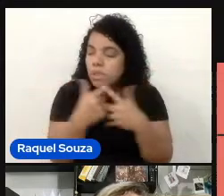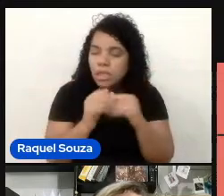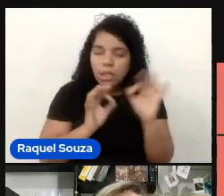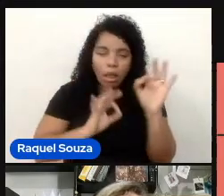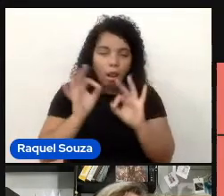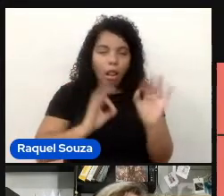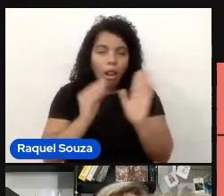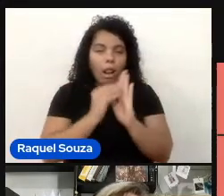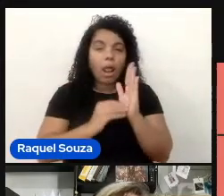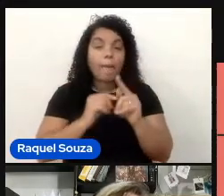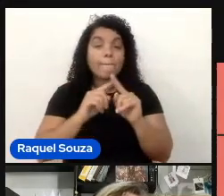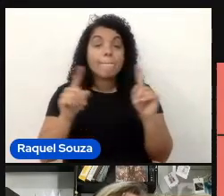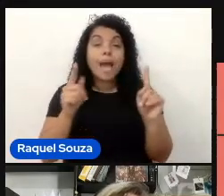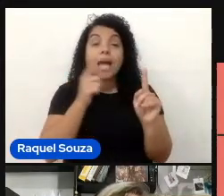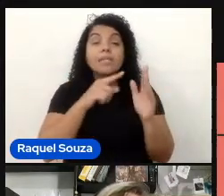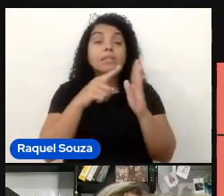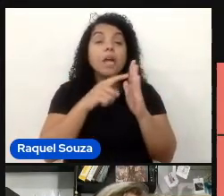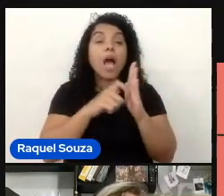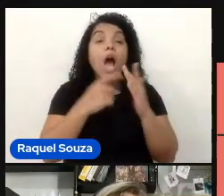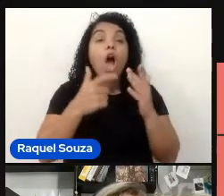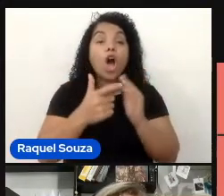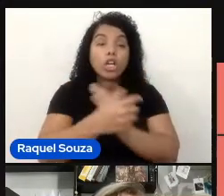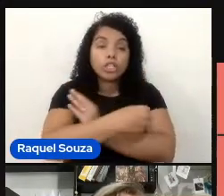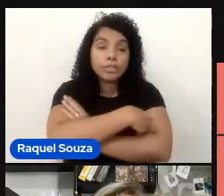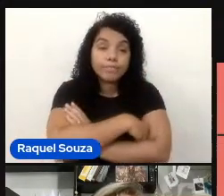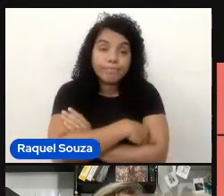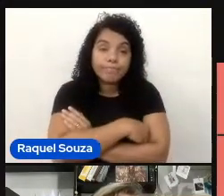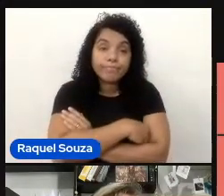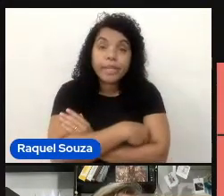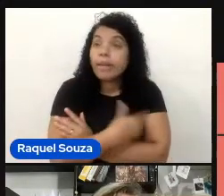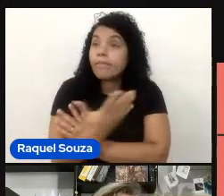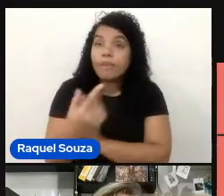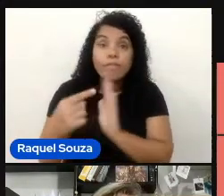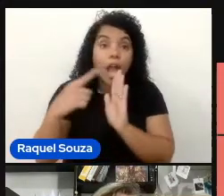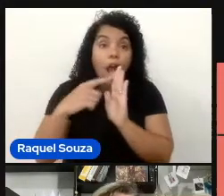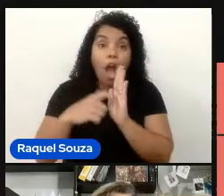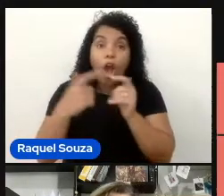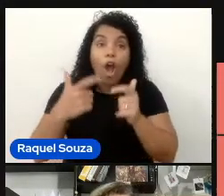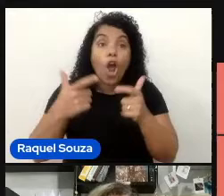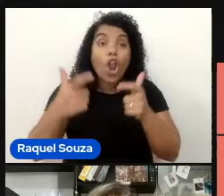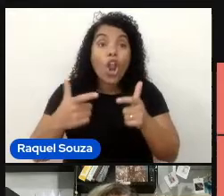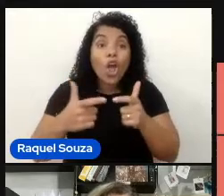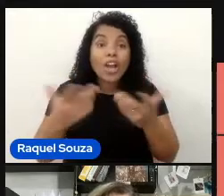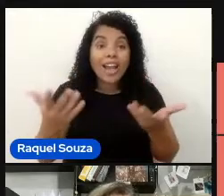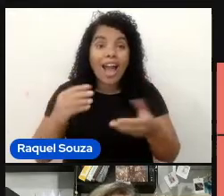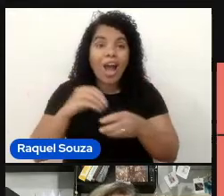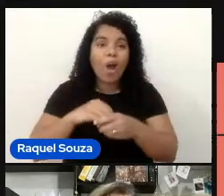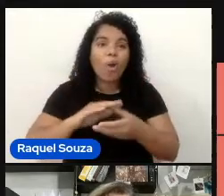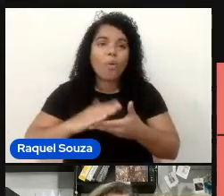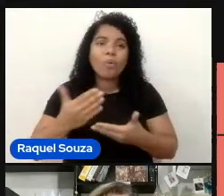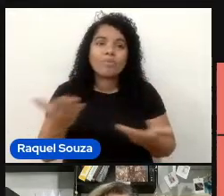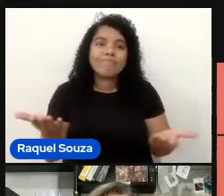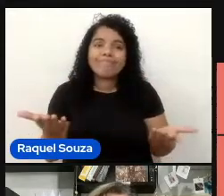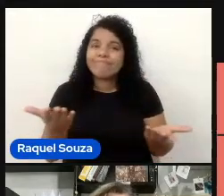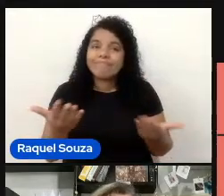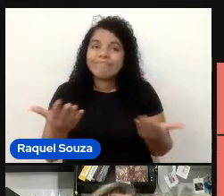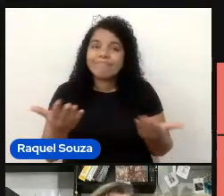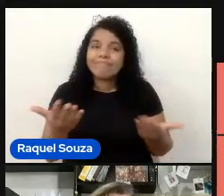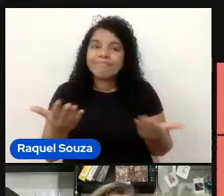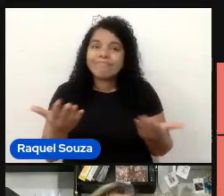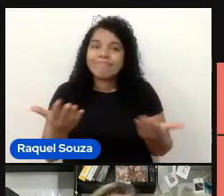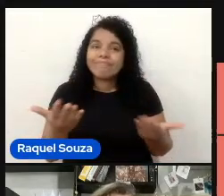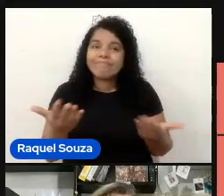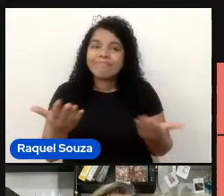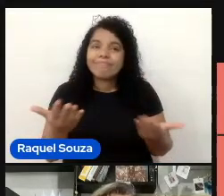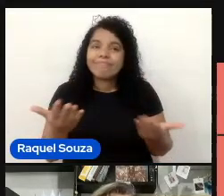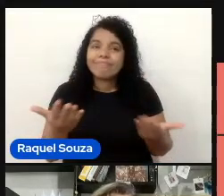gente não tem onde rodar. Onde que a gente vai rodar essa automação? Vai ficar rodando local na nossa máquina. Logo, não vamos trazer agilidade para o